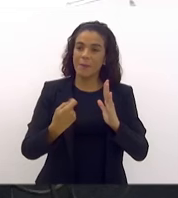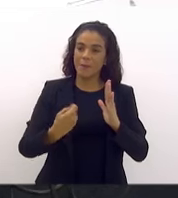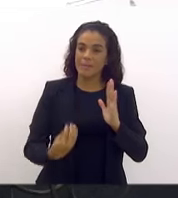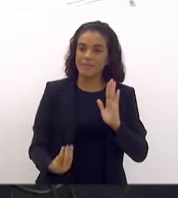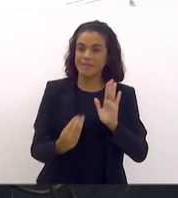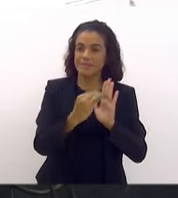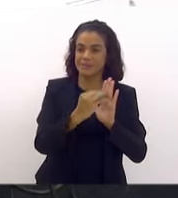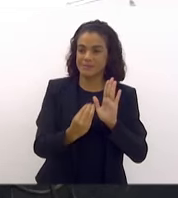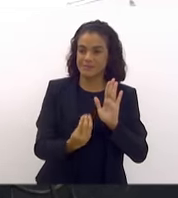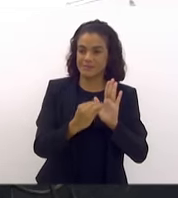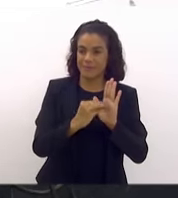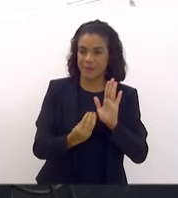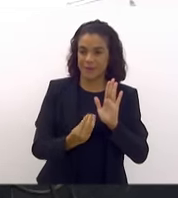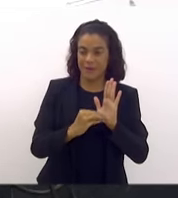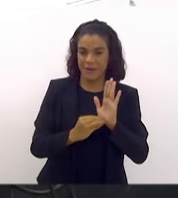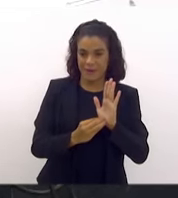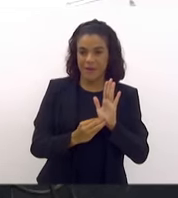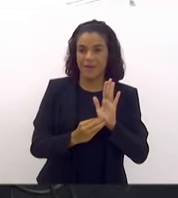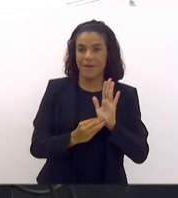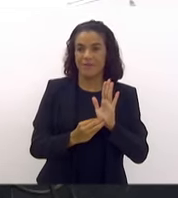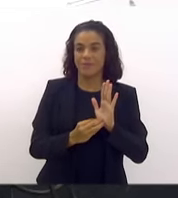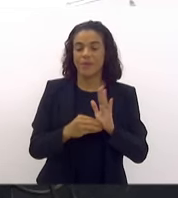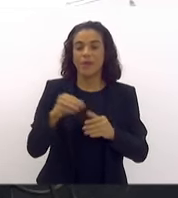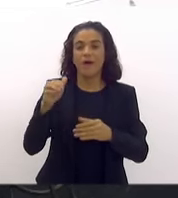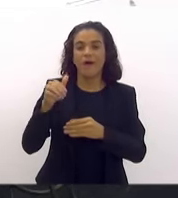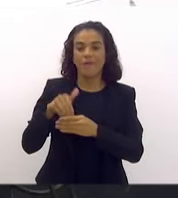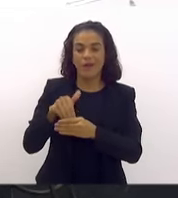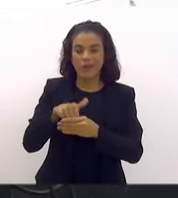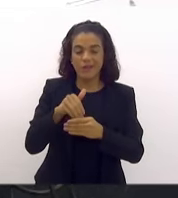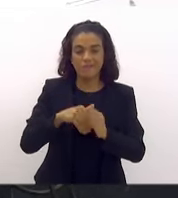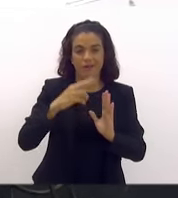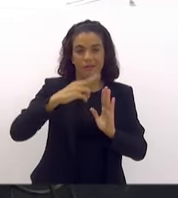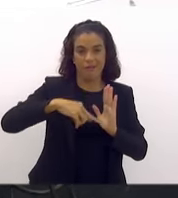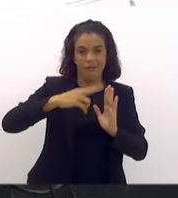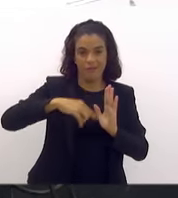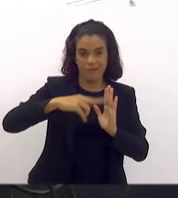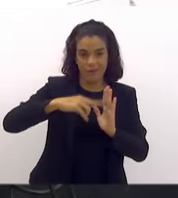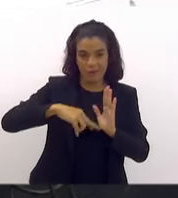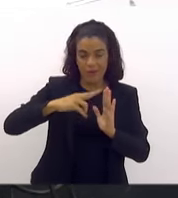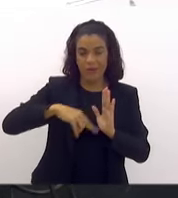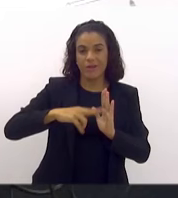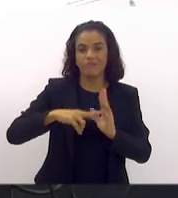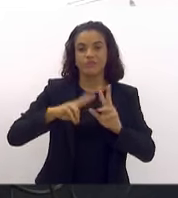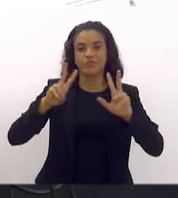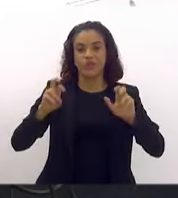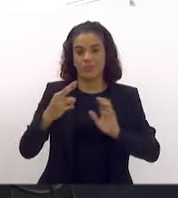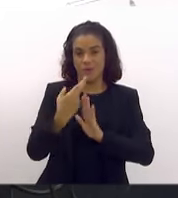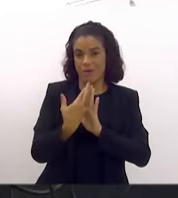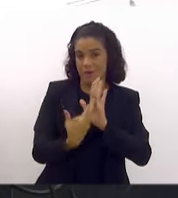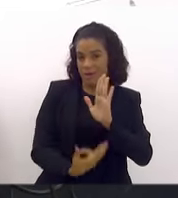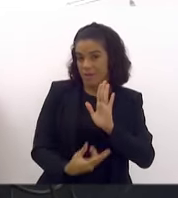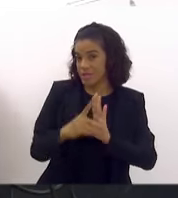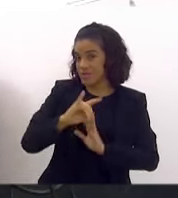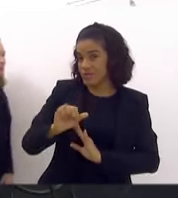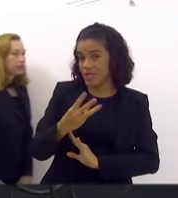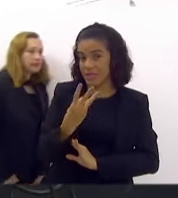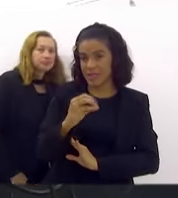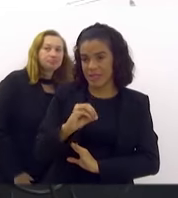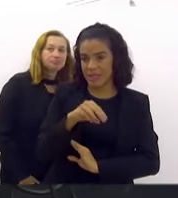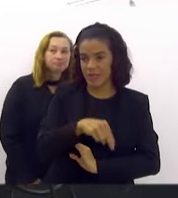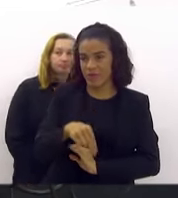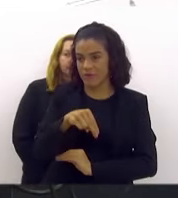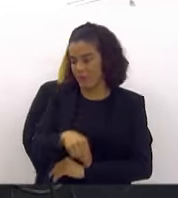ter Deputado Márcio Gualberto uma votação e leitura de um de um de um relatório no dia